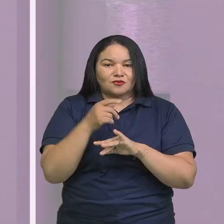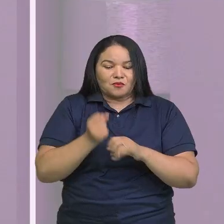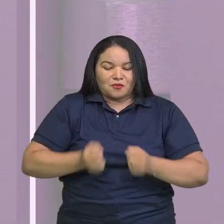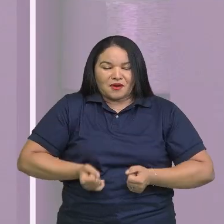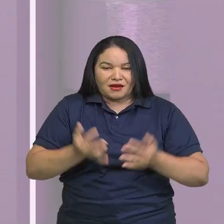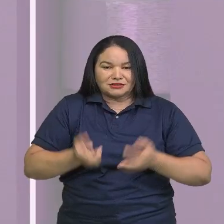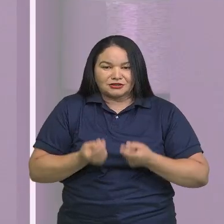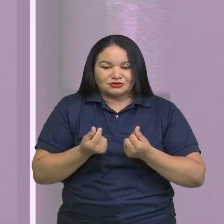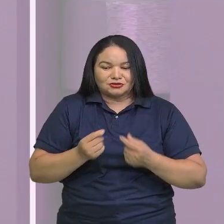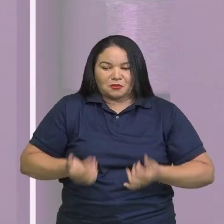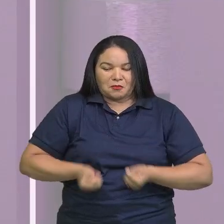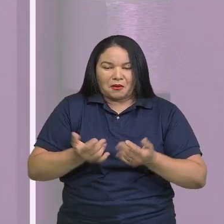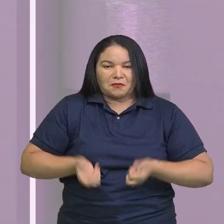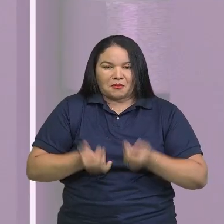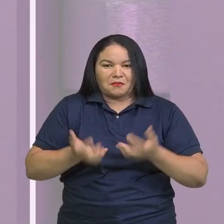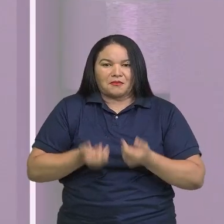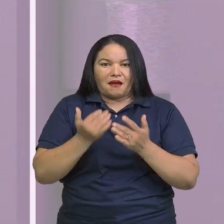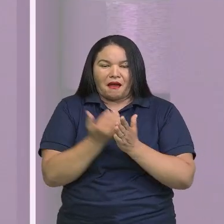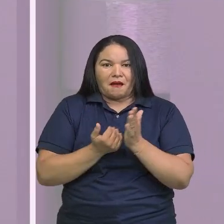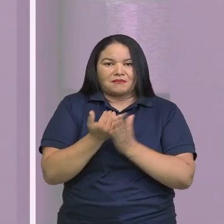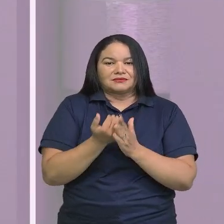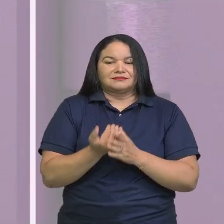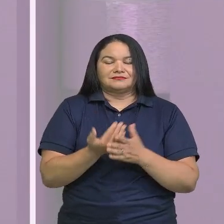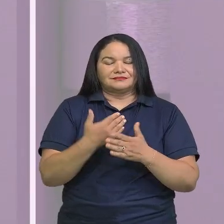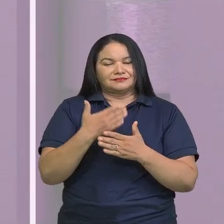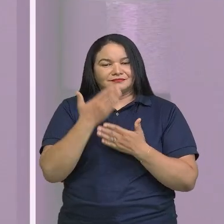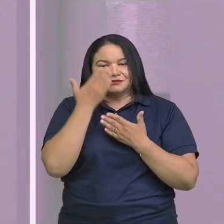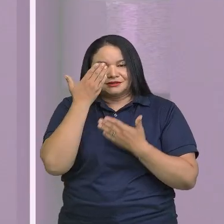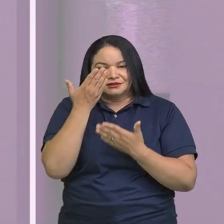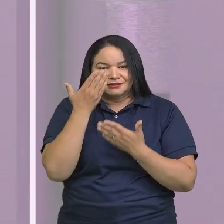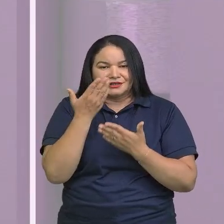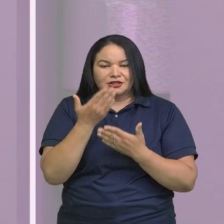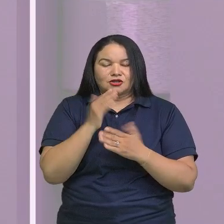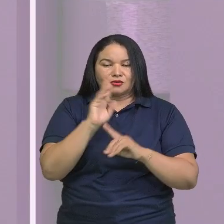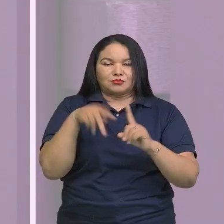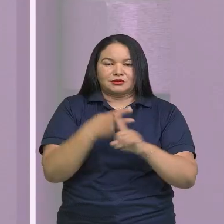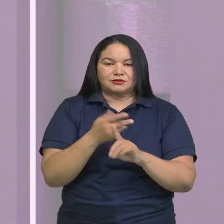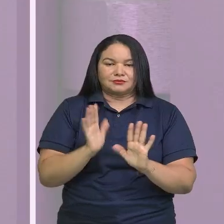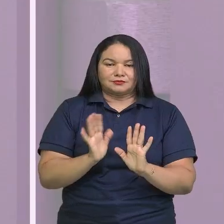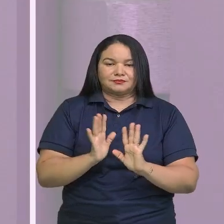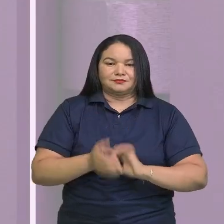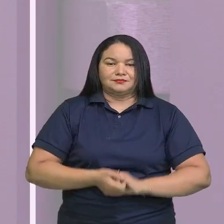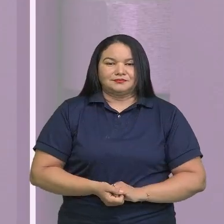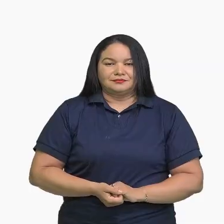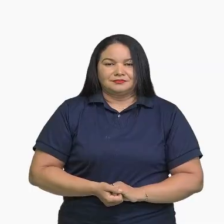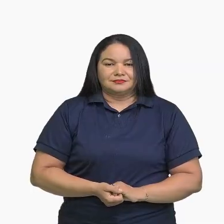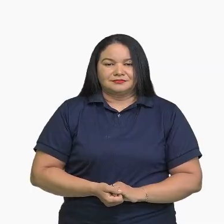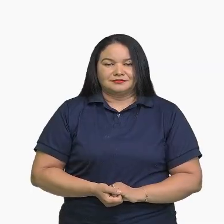além da conta, tudo bem? Então, muito obrigada pela sua companhia e até o próximo encontro.